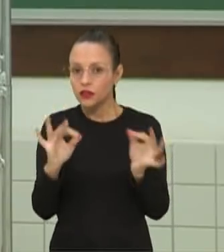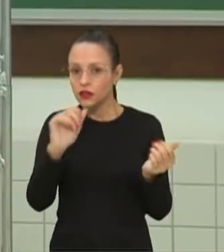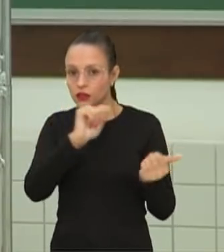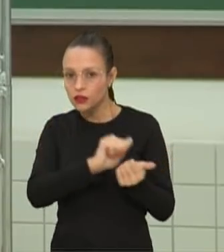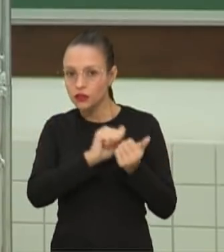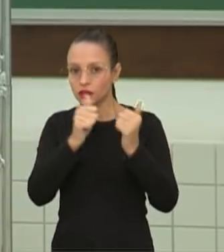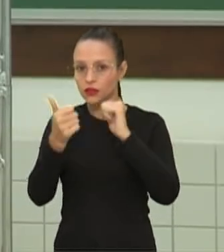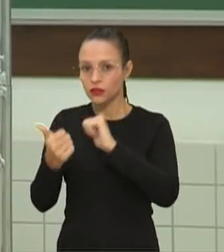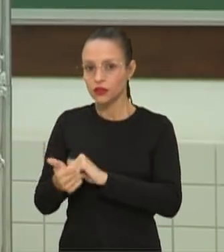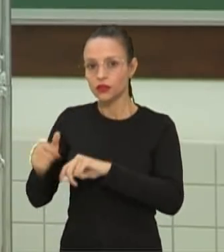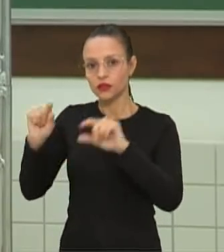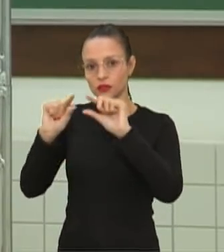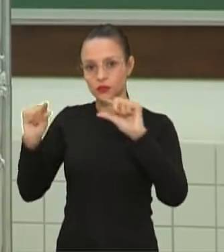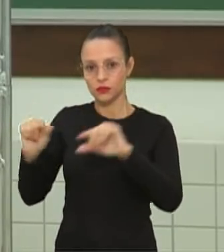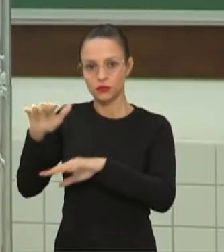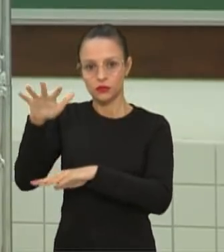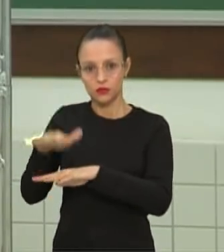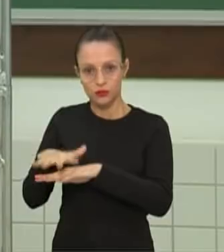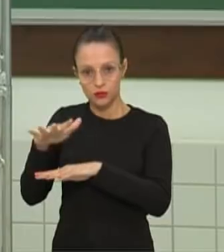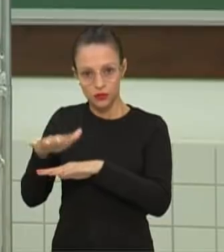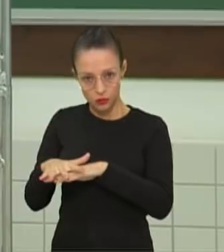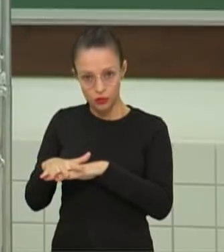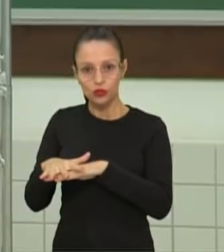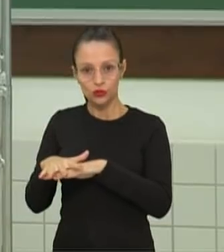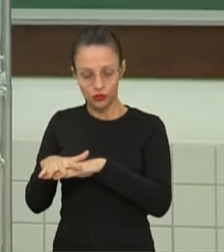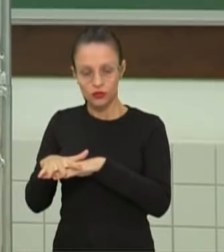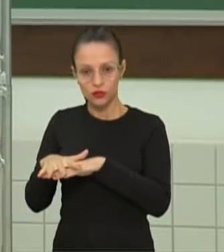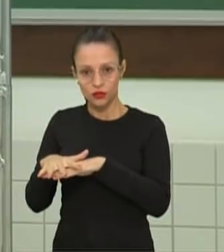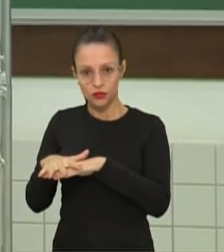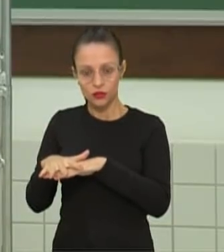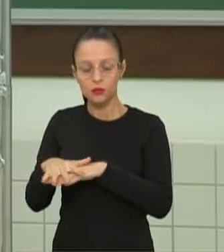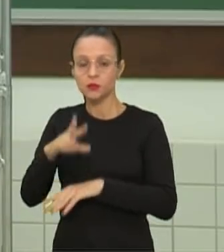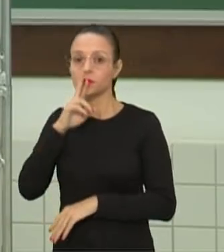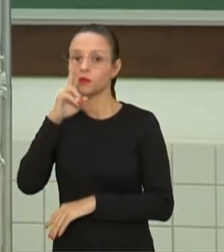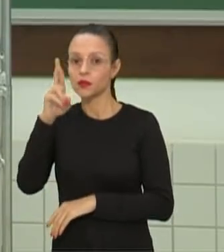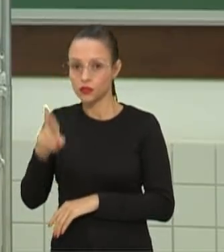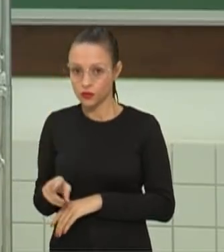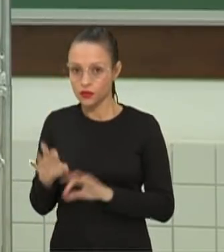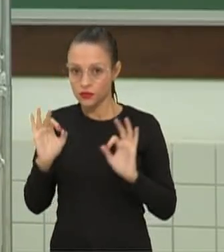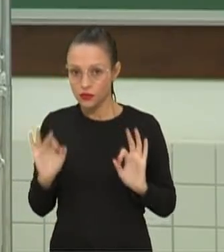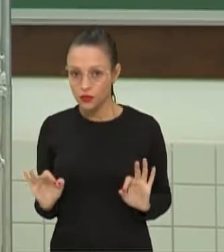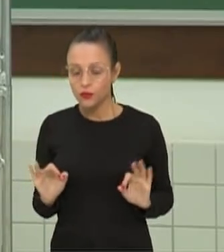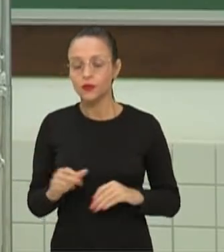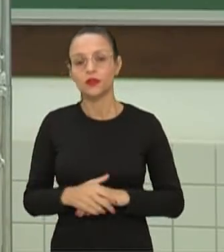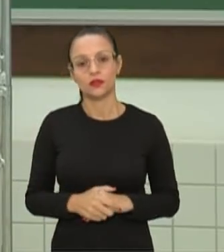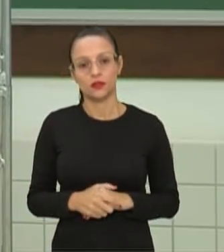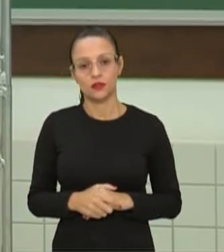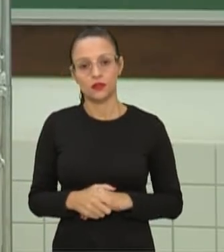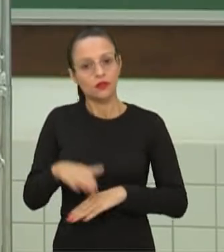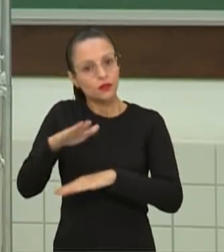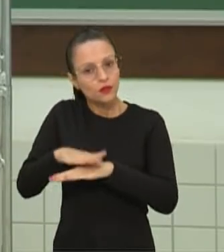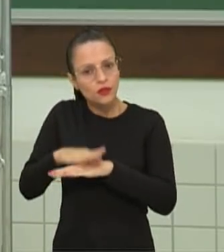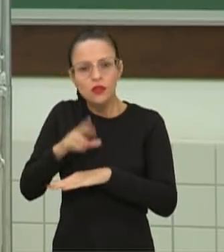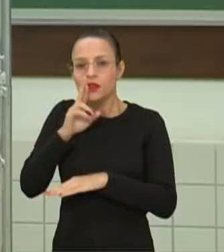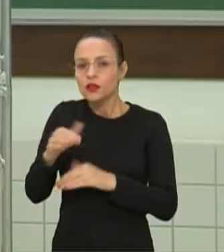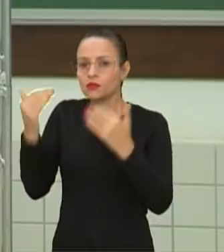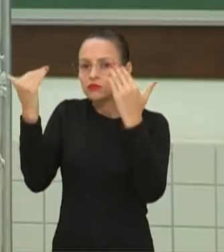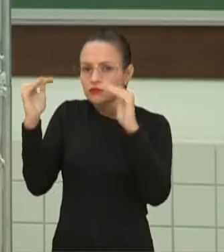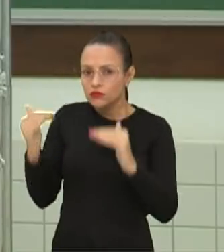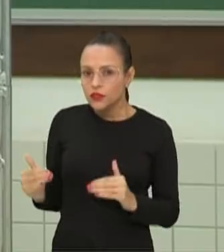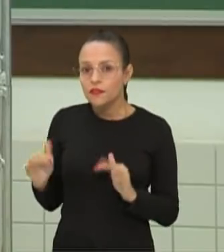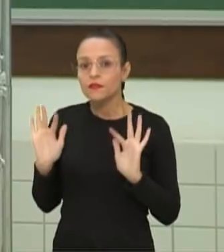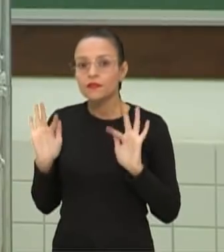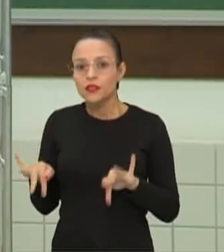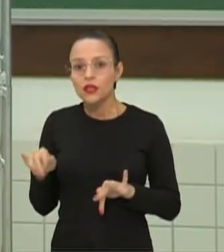a informação na forma de uma sentença matemática, uma equação, para ser resolvida, certo? E daí você resolve a equação e no final você